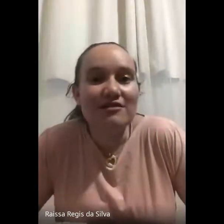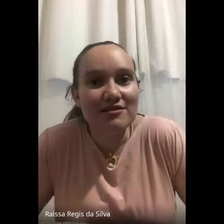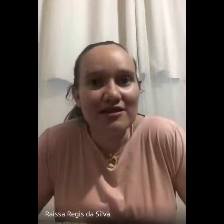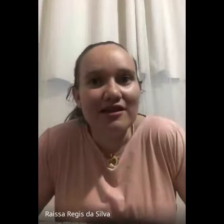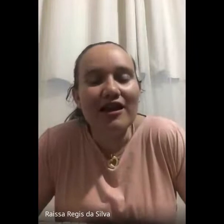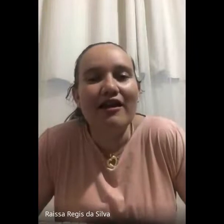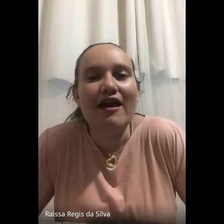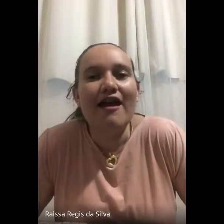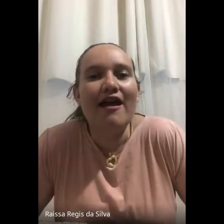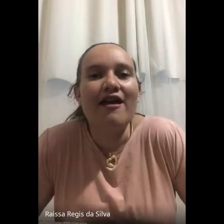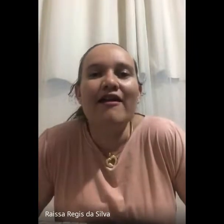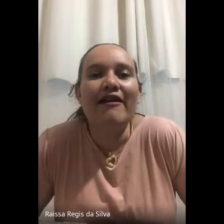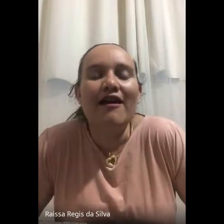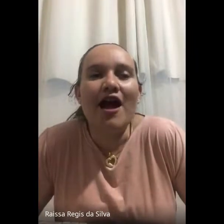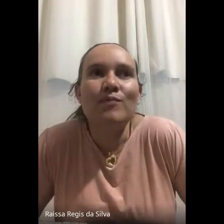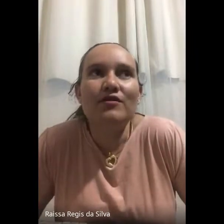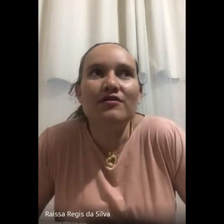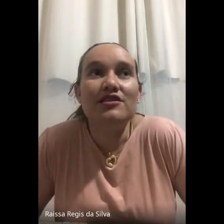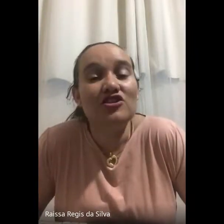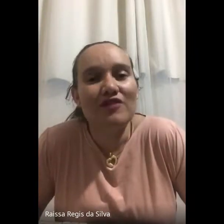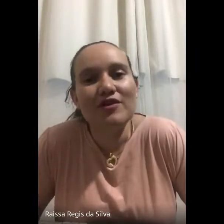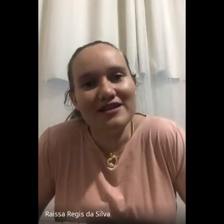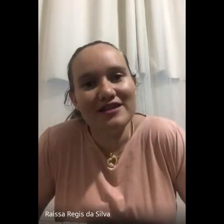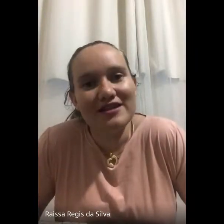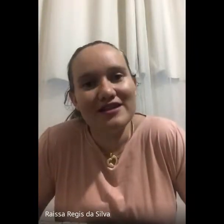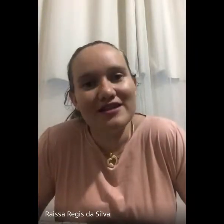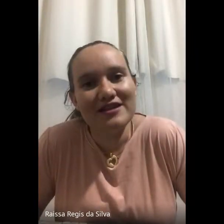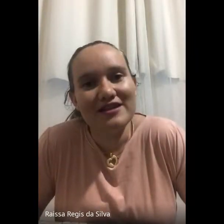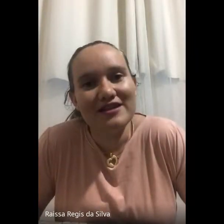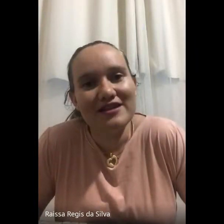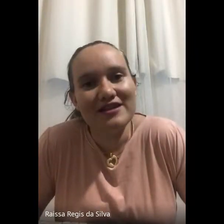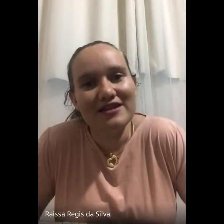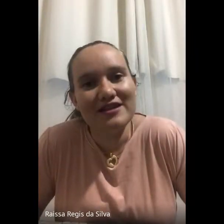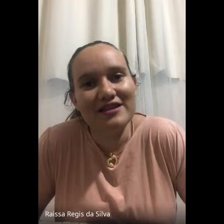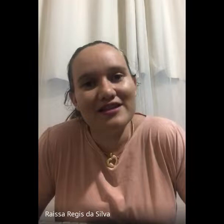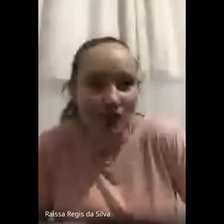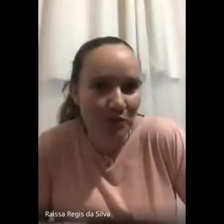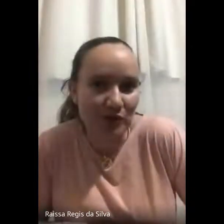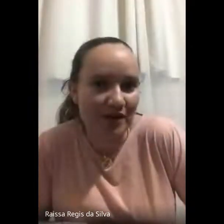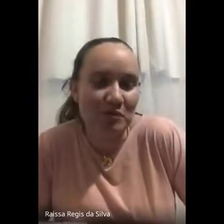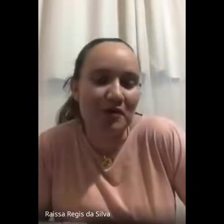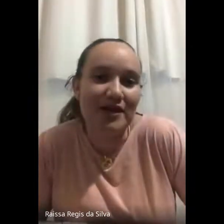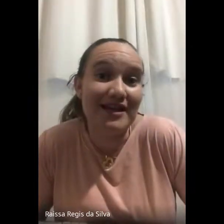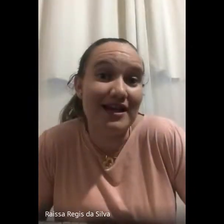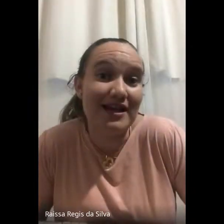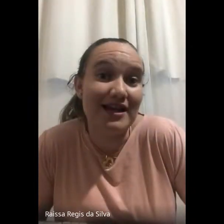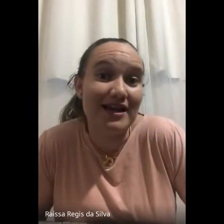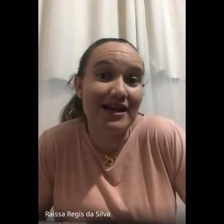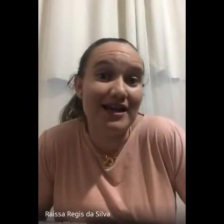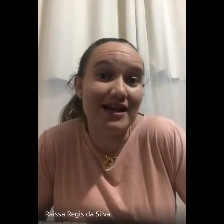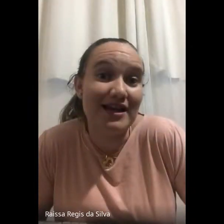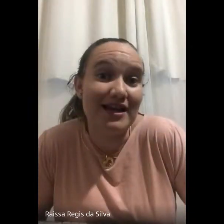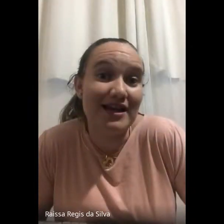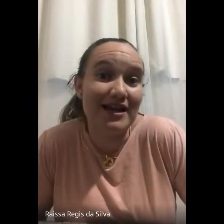quis trazer aqui é a importância de a gente valorizar também a escrita de sinais, né? Porque não tem como deixar o português. O português é a língua oficial